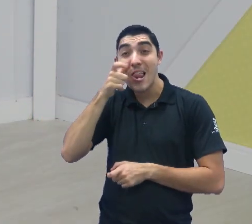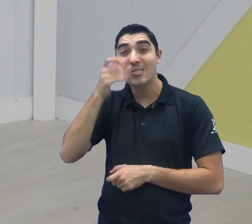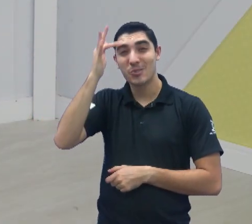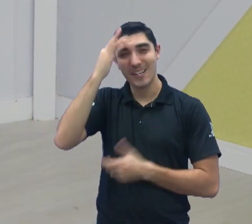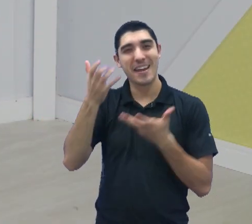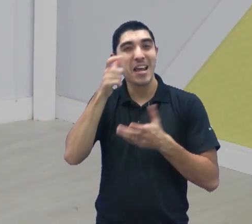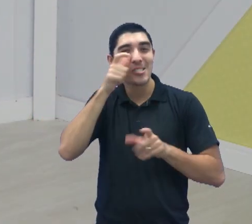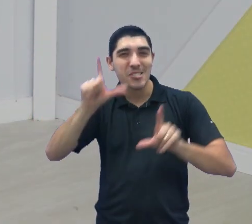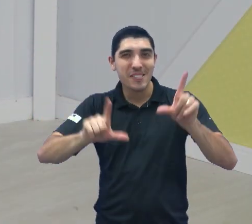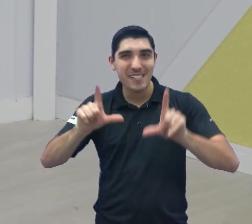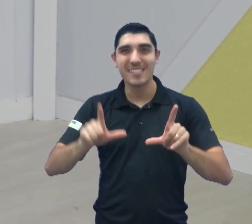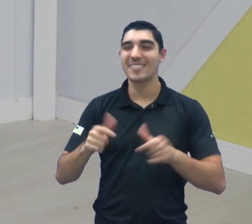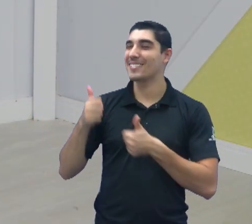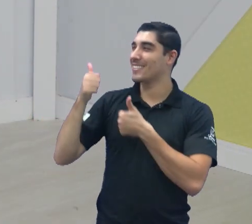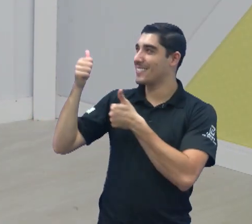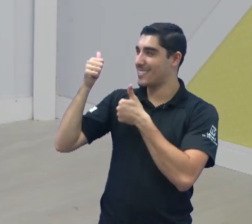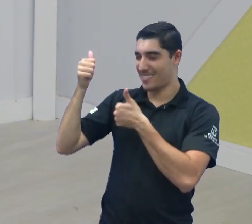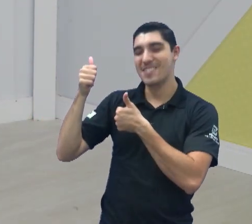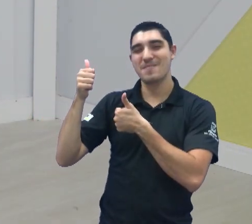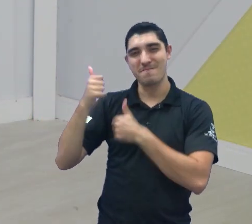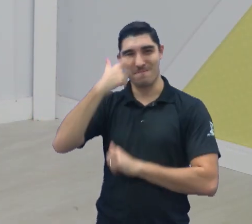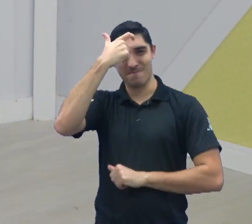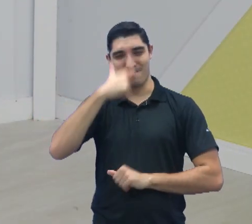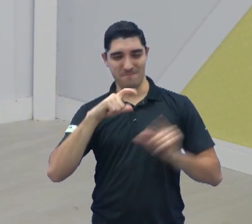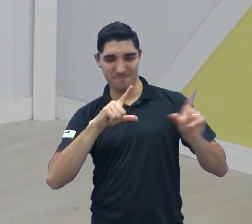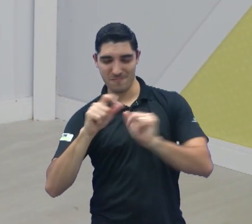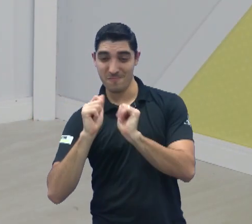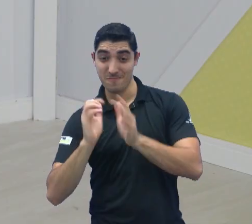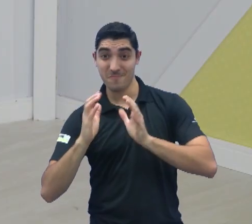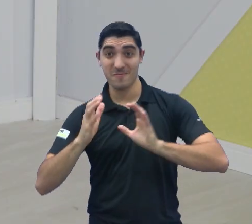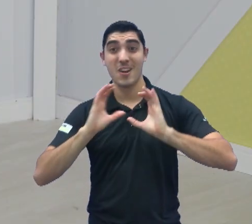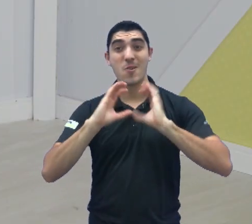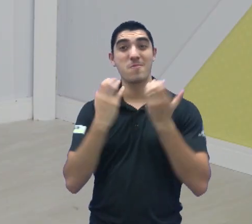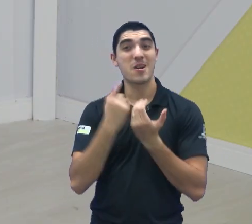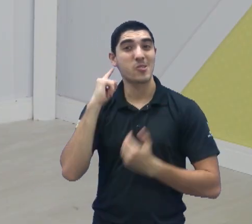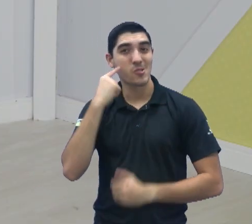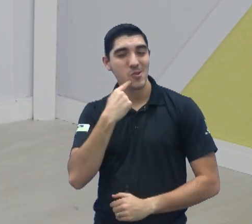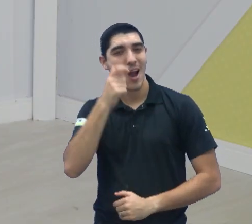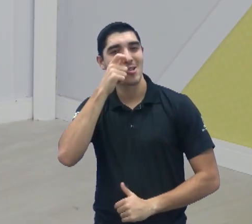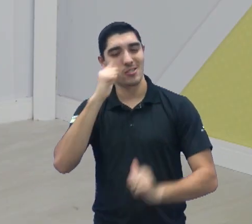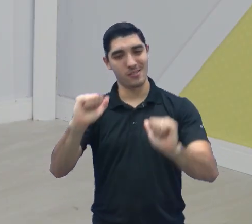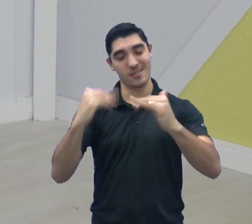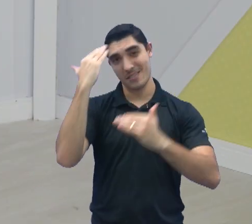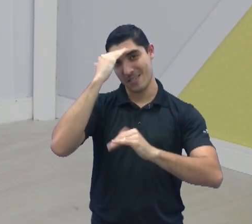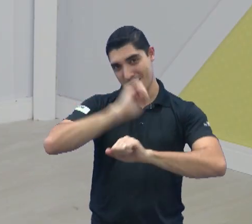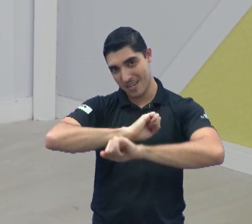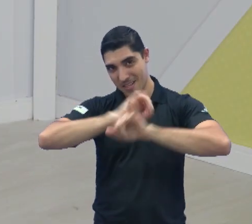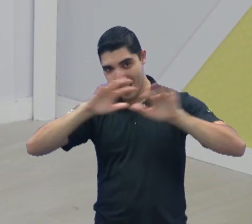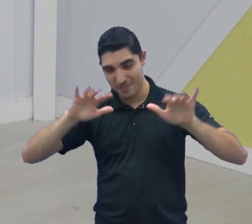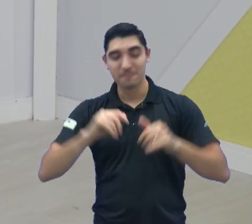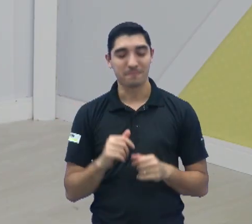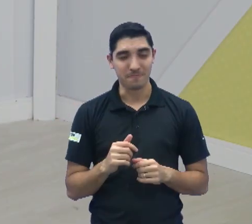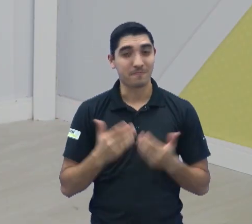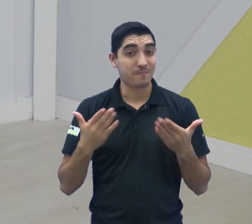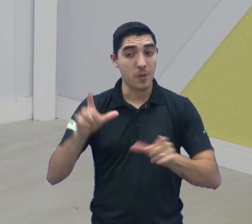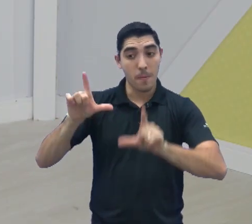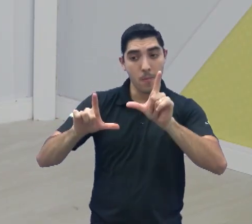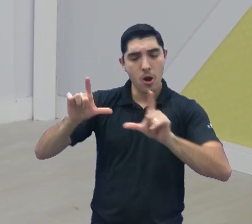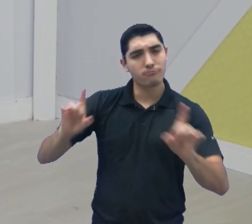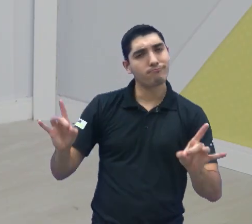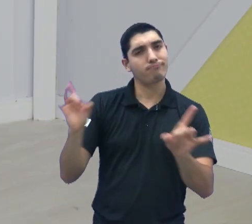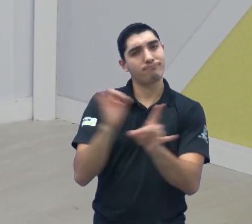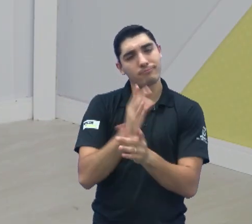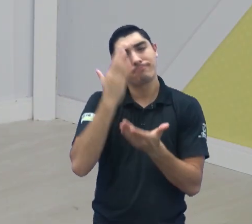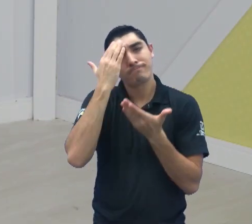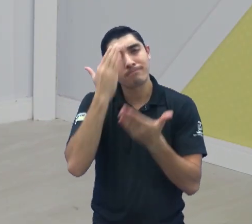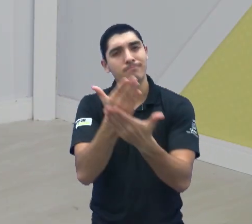hein? Maravilha, Luizão, sempre levando informação para a comunidade surda que acompanha o nosso programa. Nós vamos chegando ao final do programa de hoje, agradecendo a sua audiência,